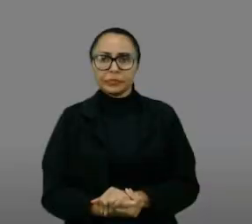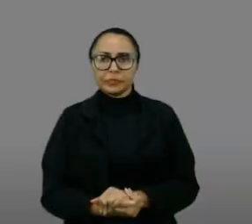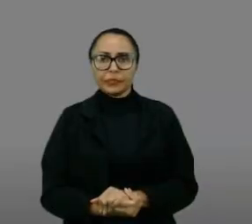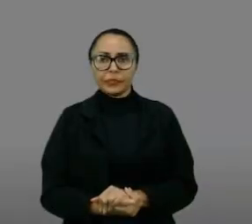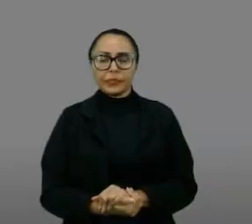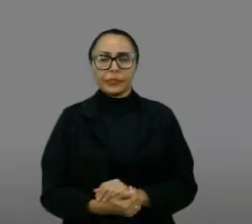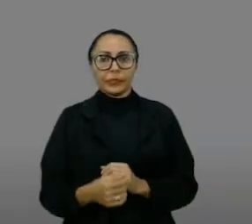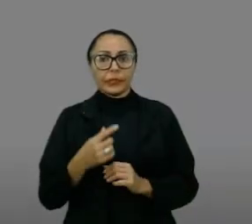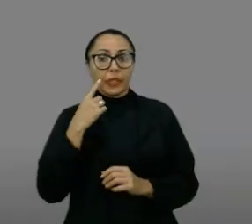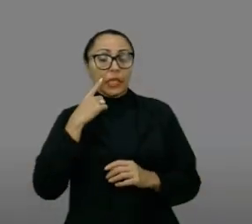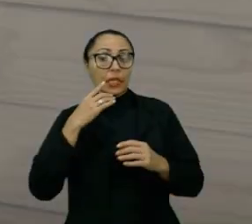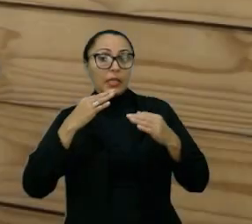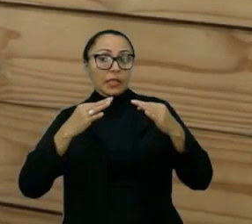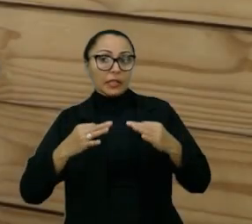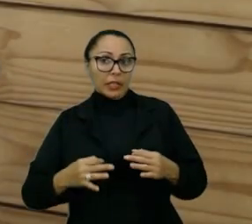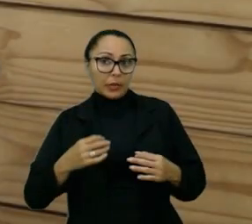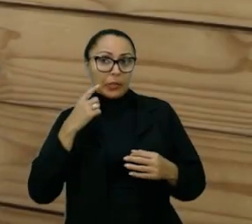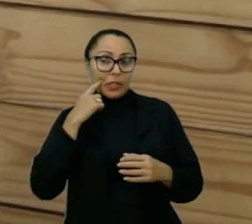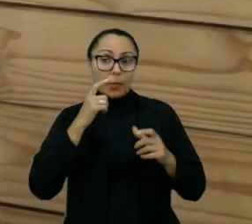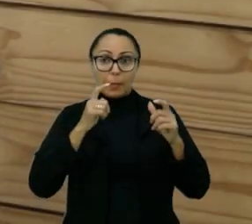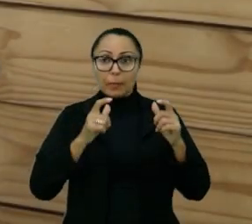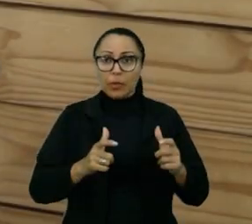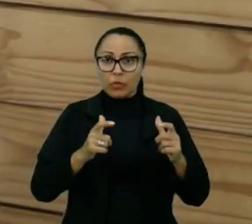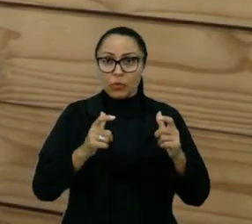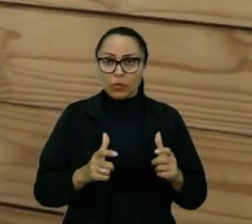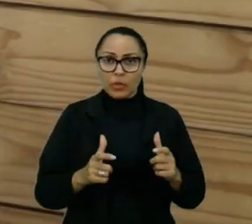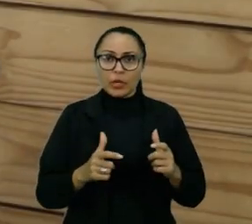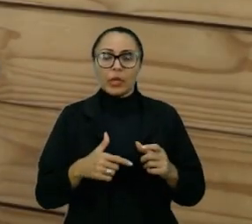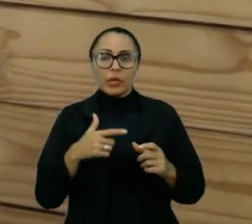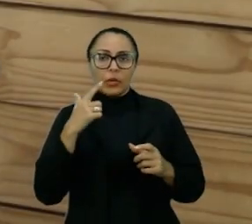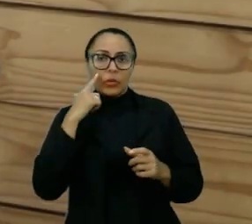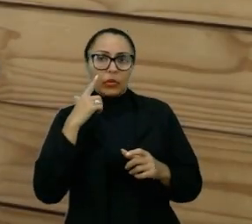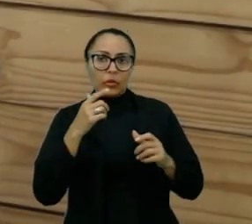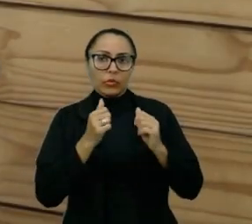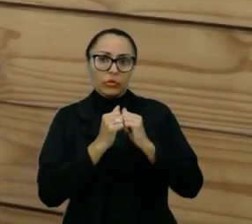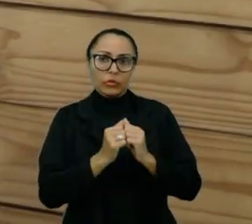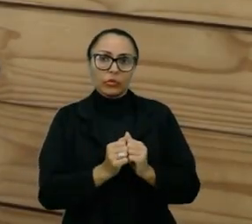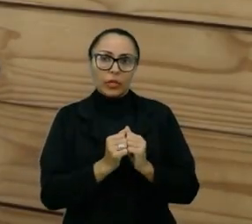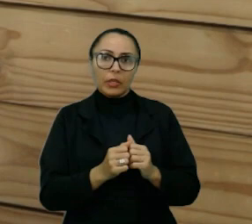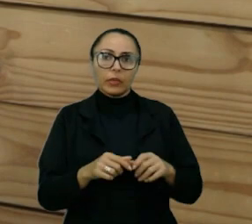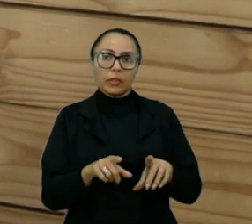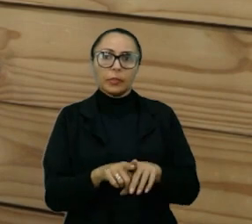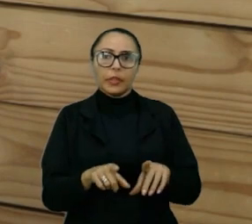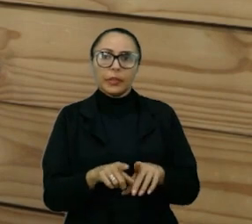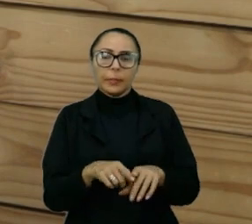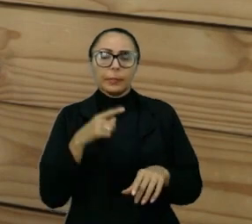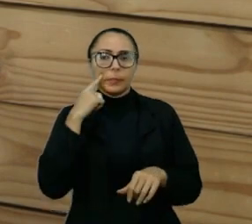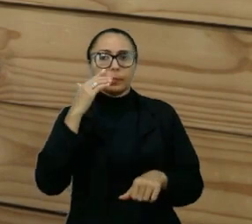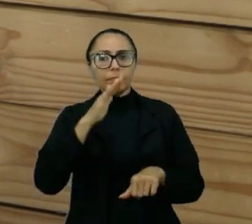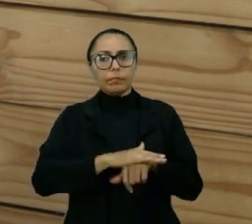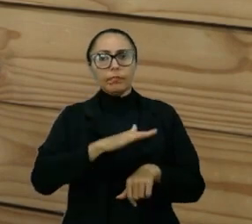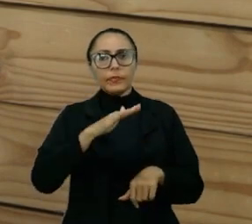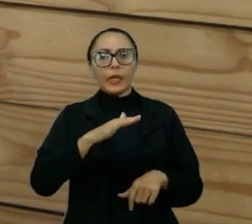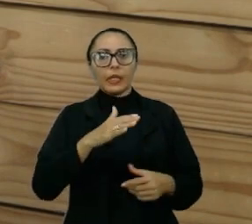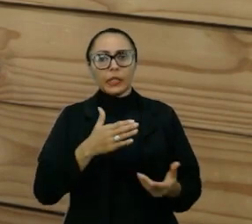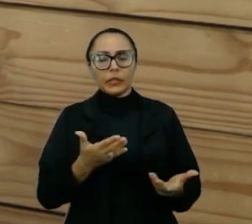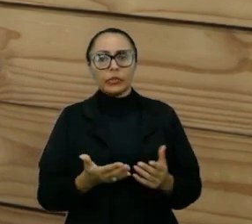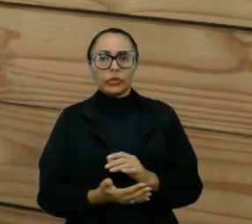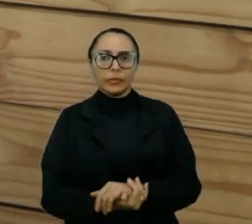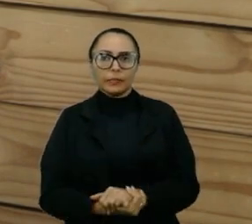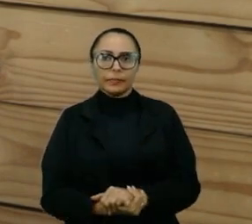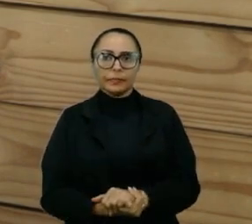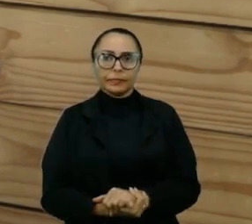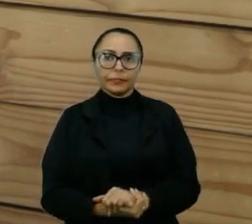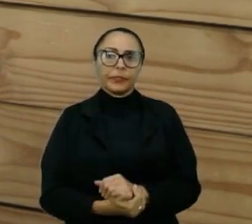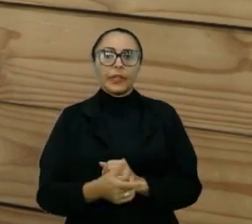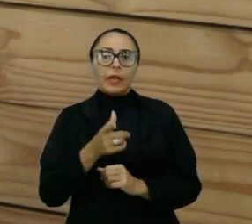exatamente para o local, né, junto com a água. Então ele afeta mais a questão da água